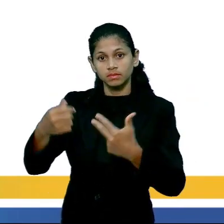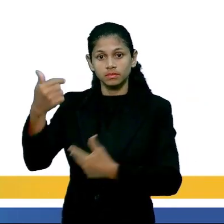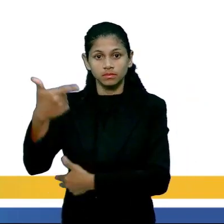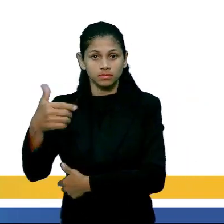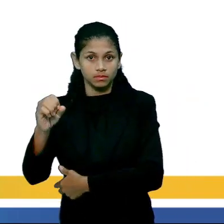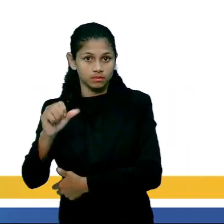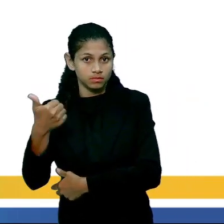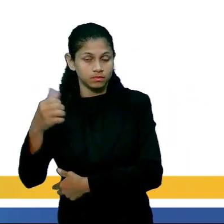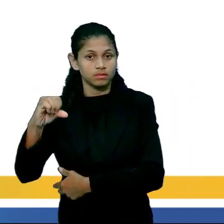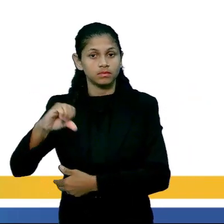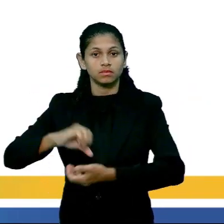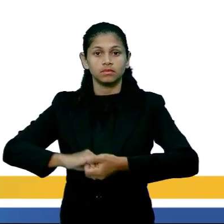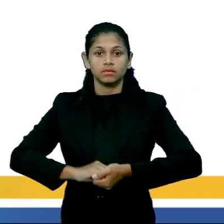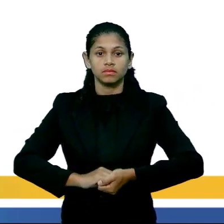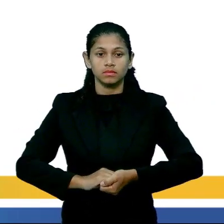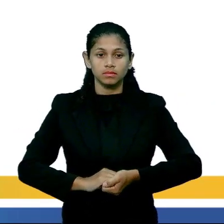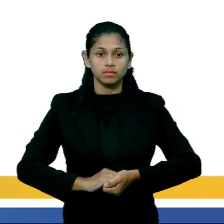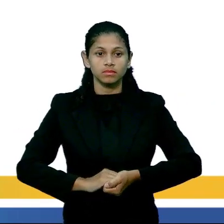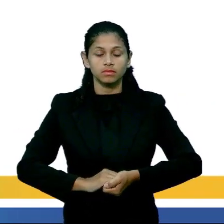2019